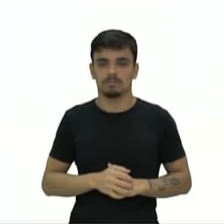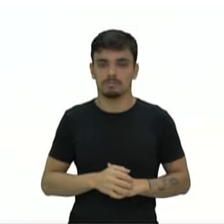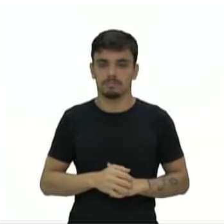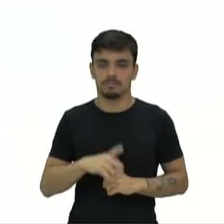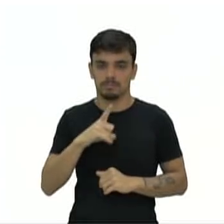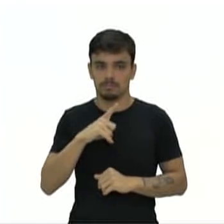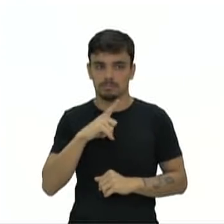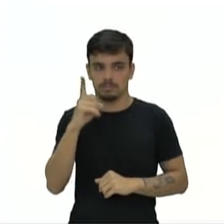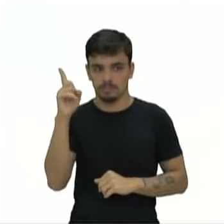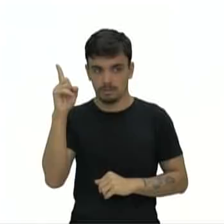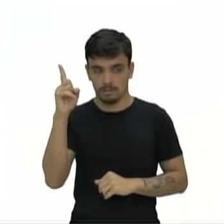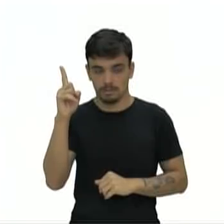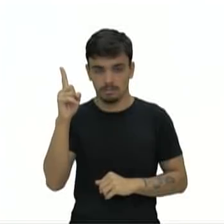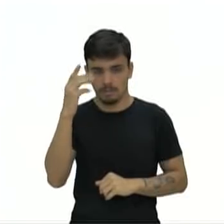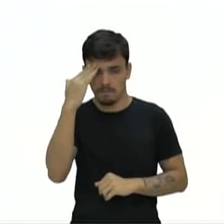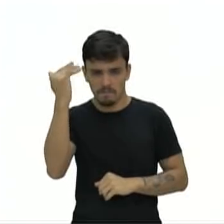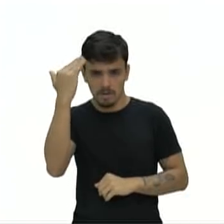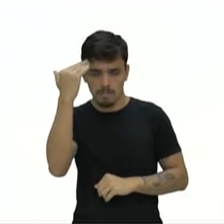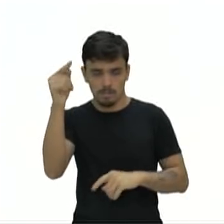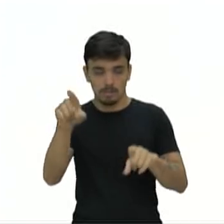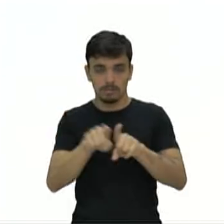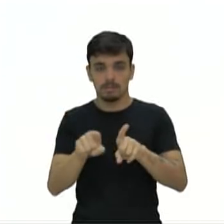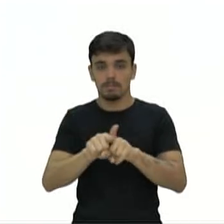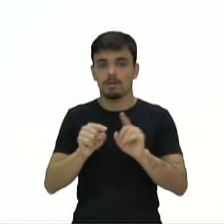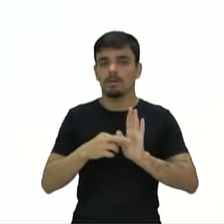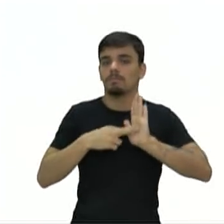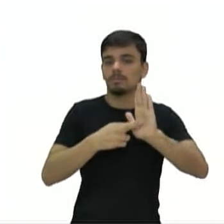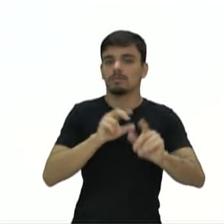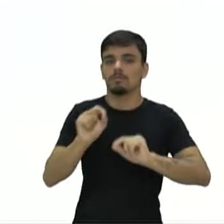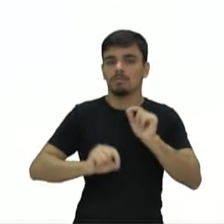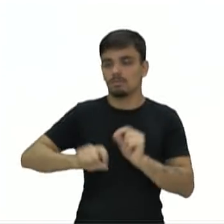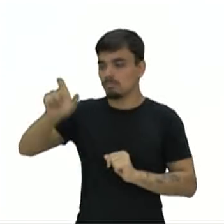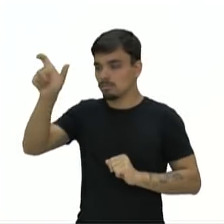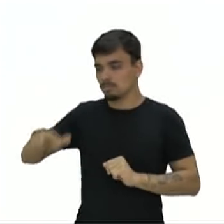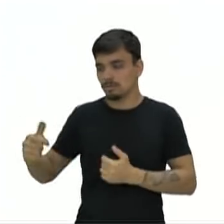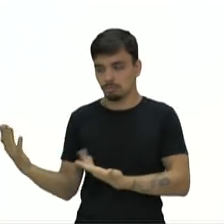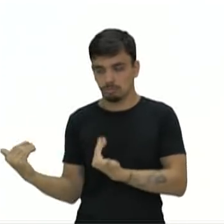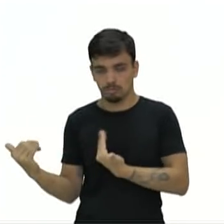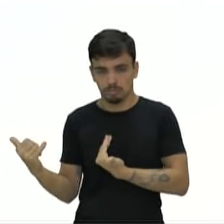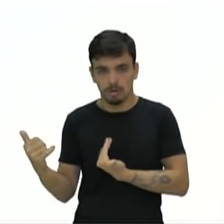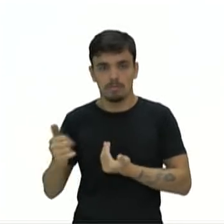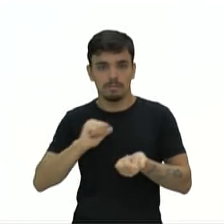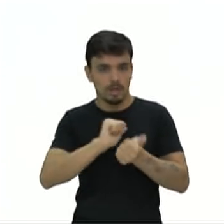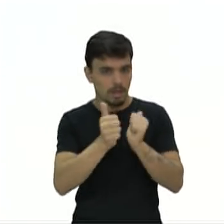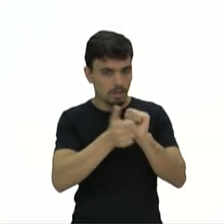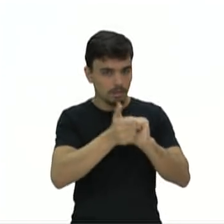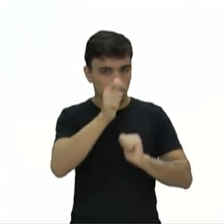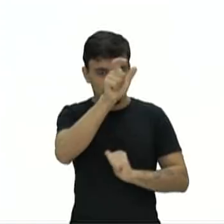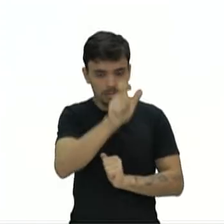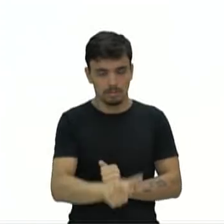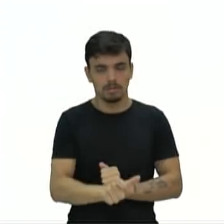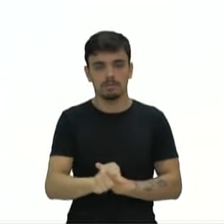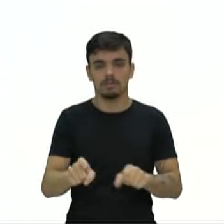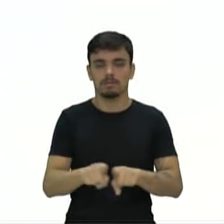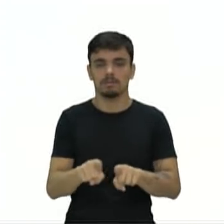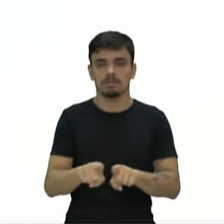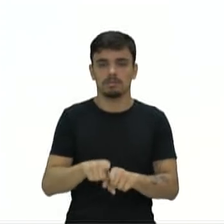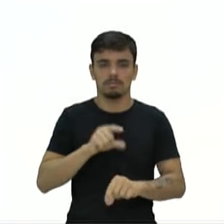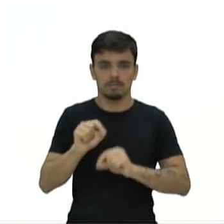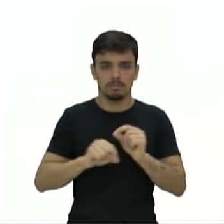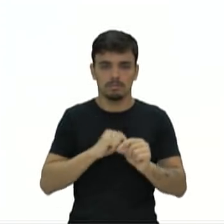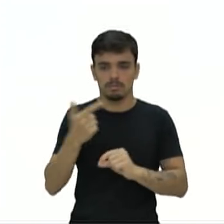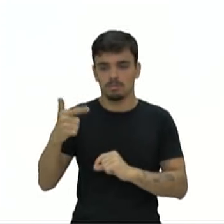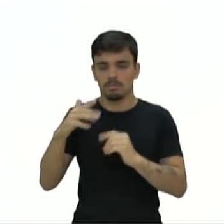famosa de Policleto, essa daqui. Representava um jovem atleta, provavelmente um vencedor de alguma Olimpíada. Outra escultura mais